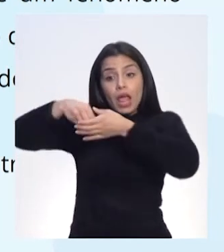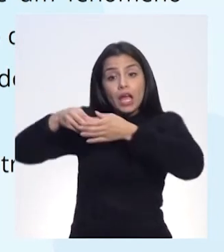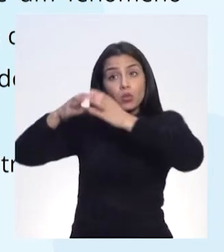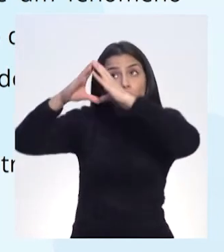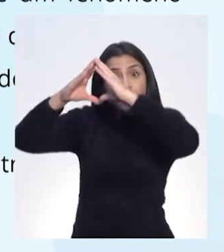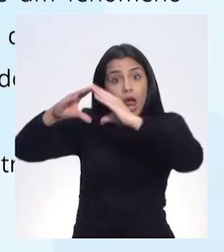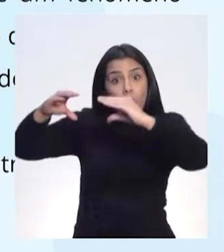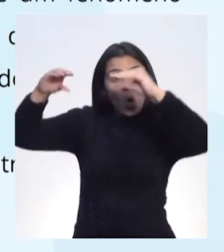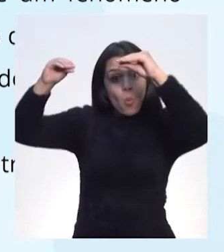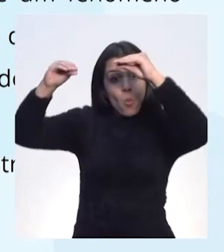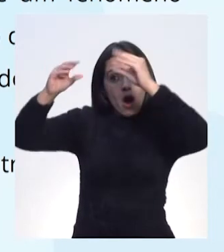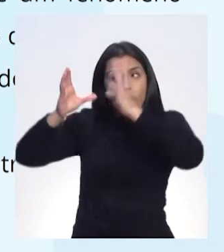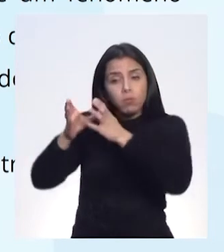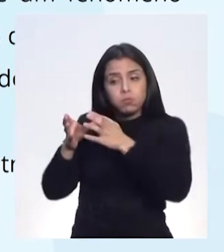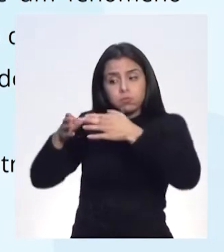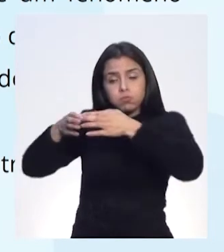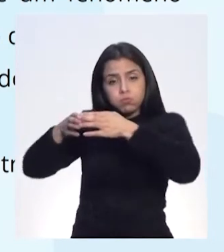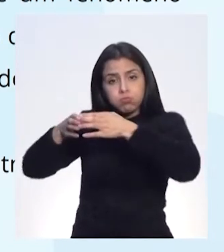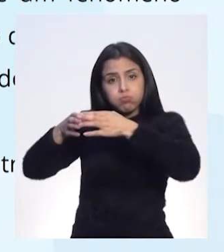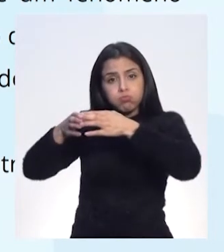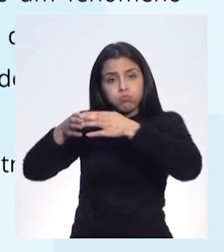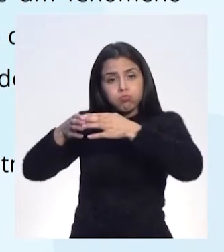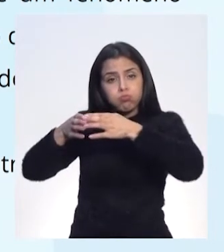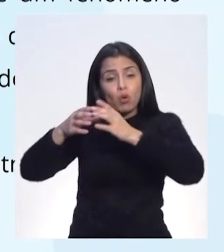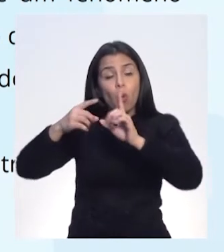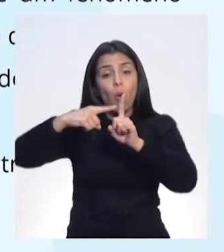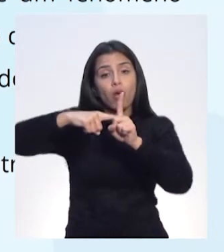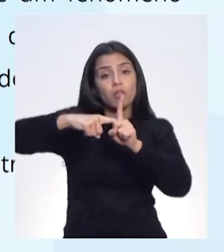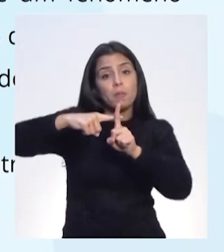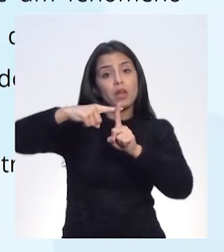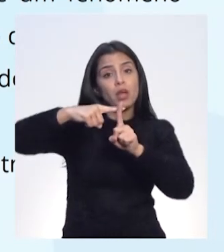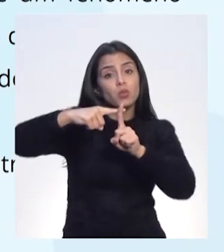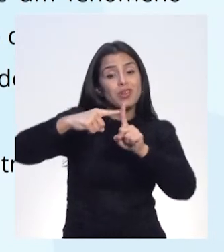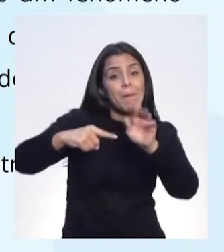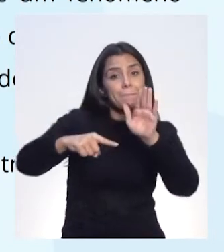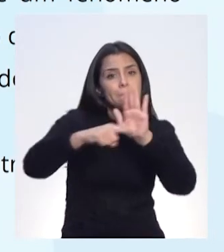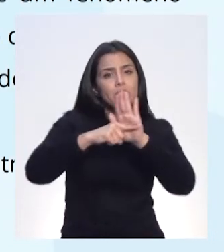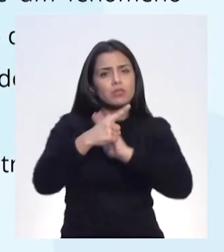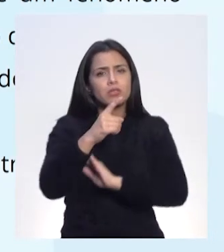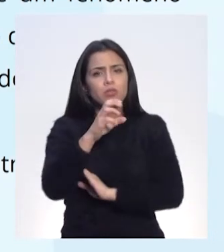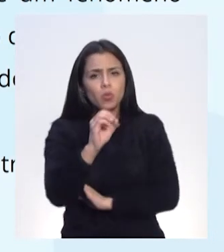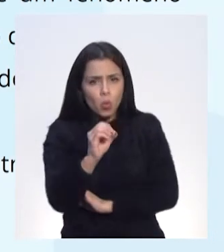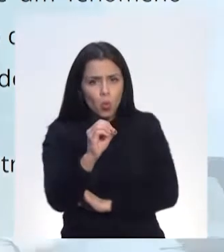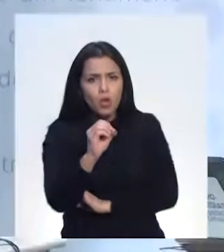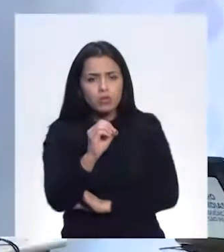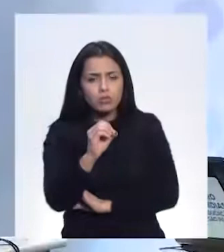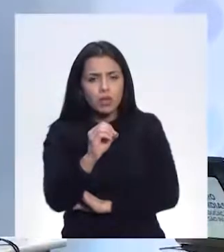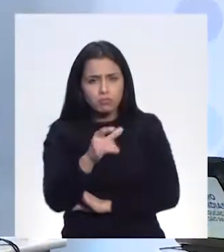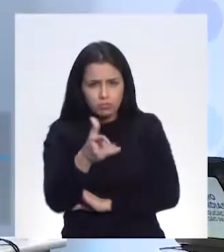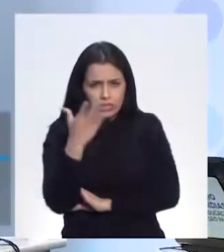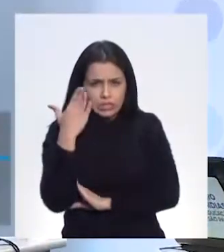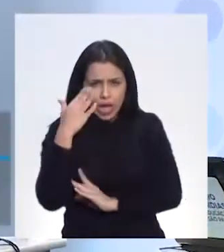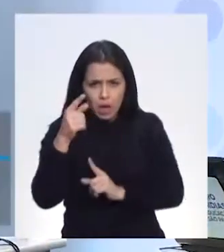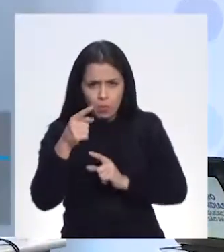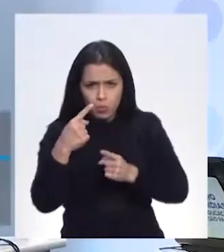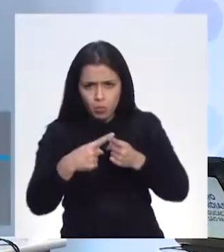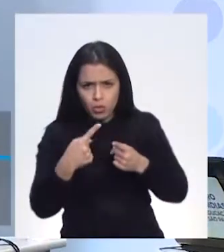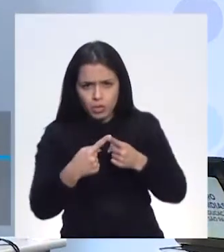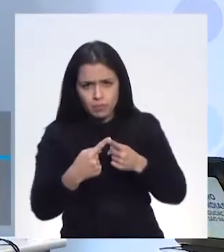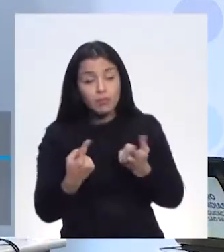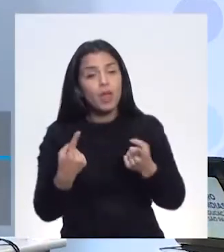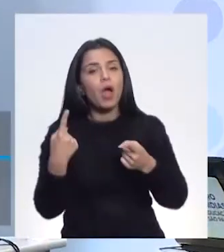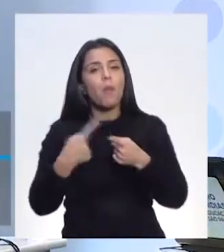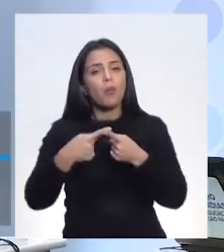quando a lua é nova, é menos 150 graus. Você sabe por quê? Eu vou te contar. Porque quando a lua é